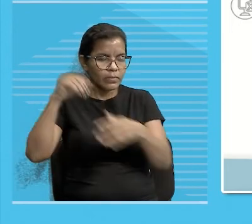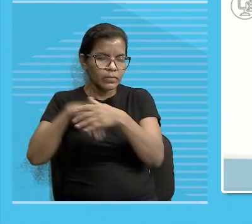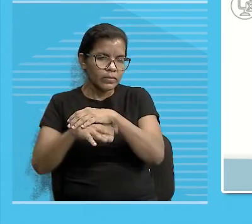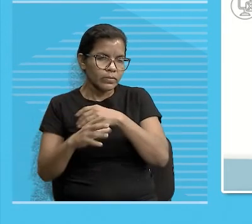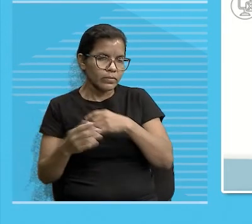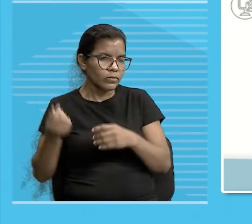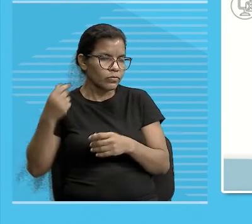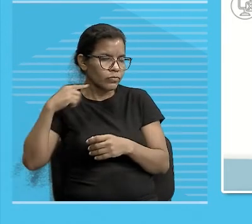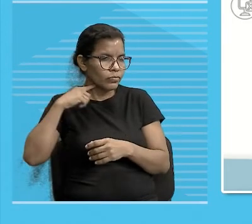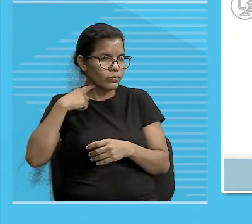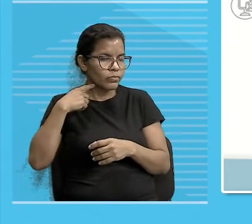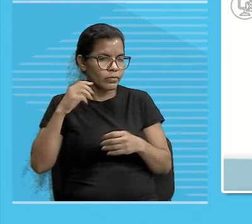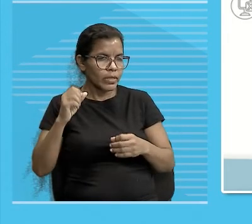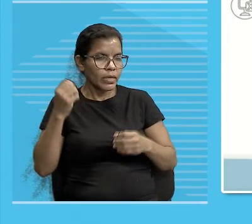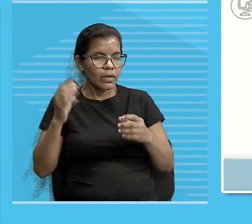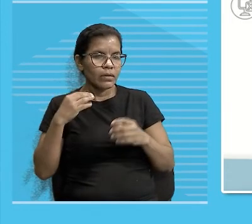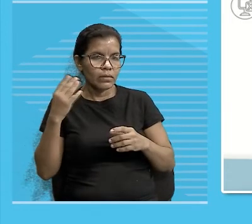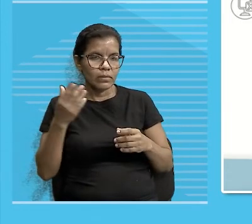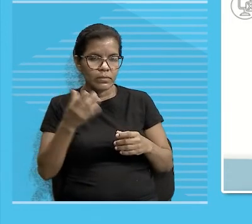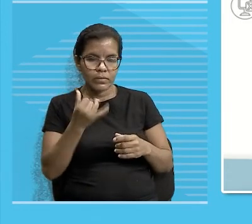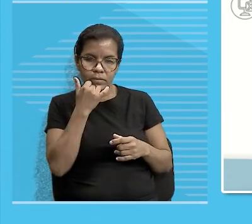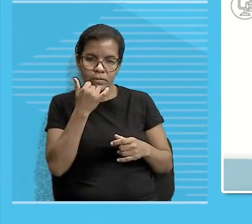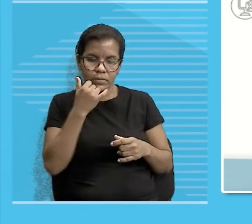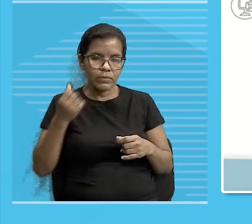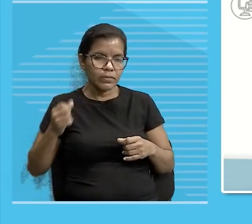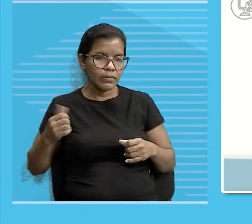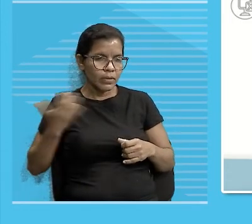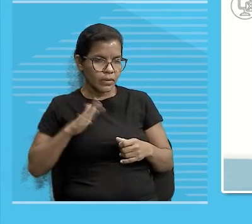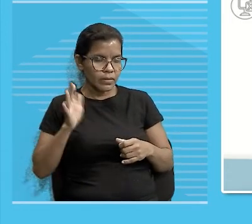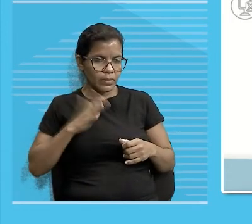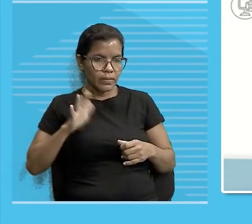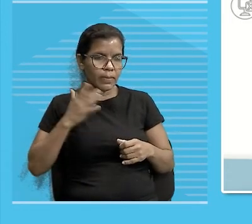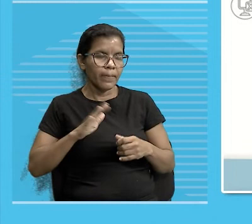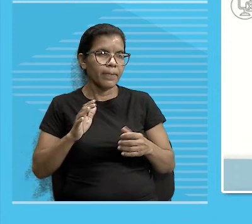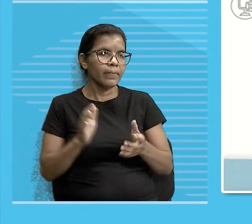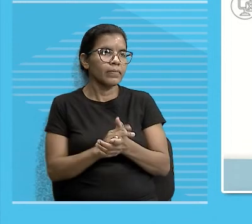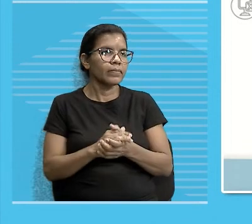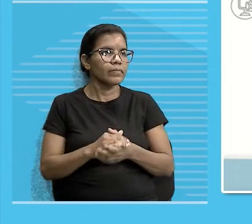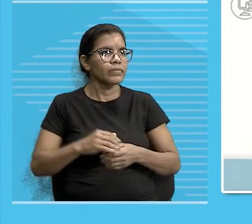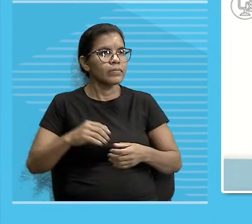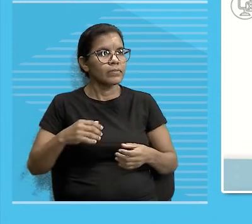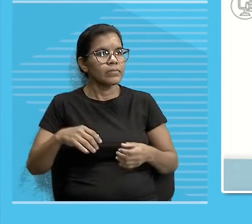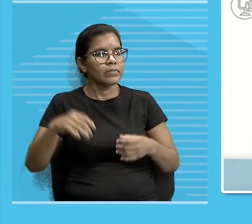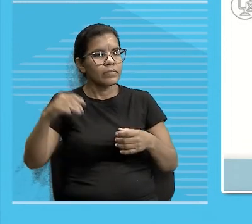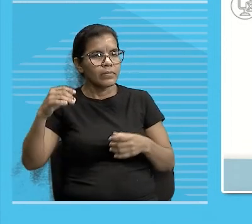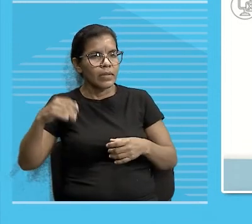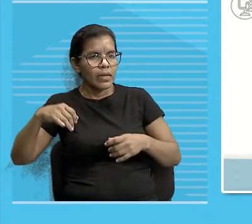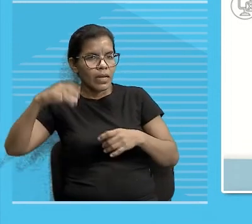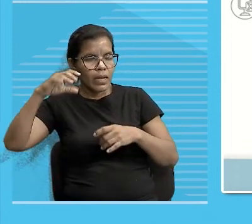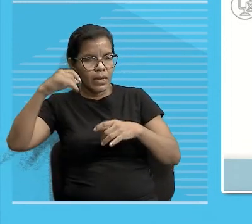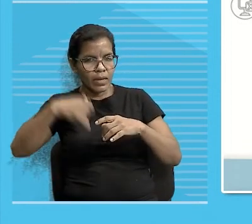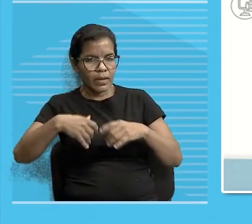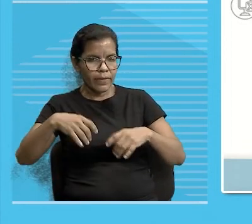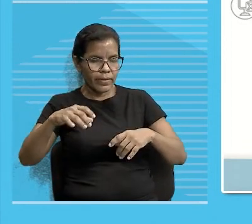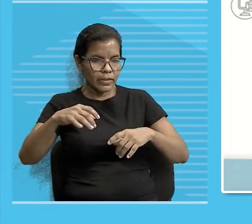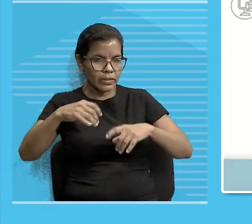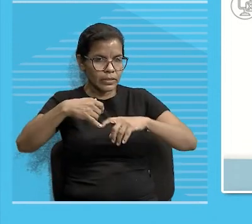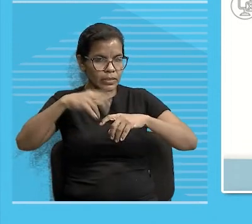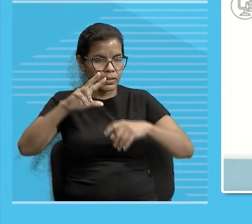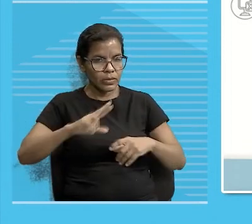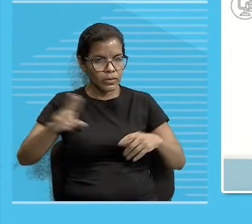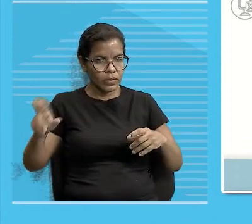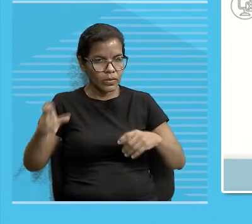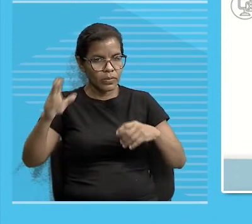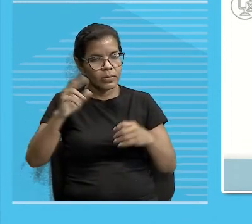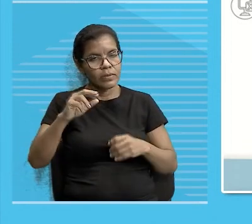um aspecto luxuoso, né? Nosso querido Antônio Francisco Lisboa, nosso querido Aleijadinho... Grande nome do